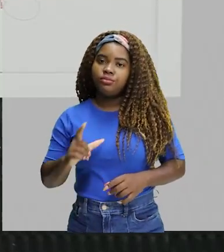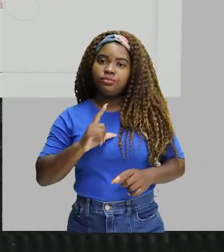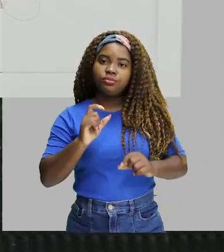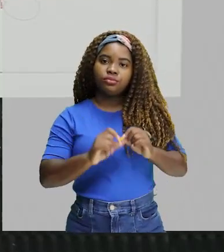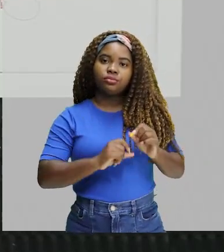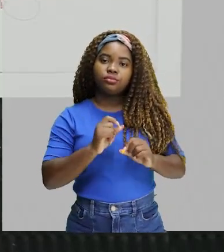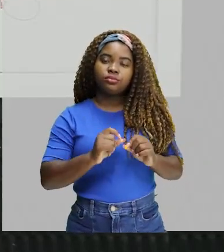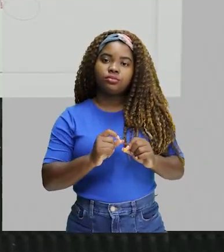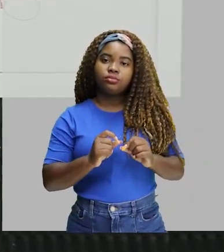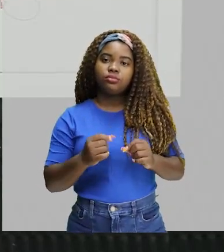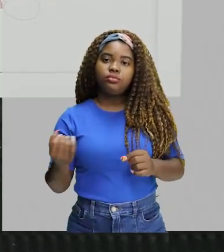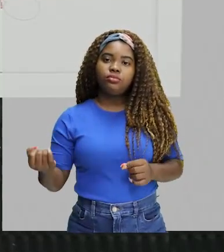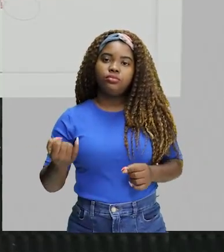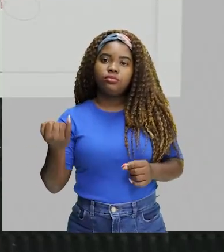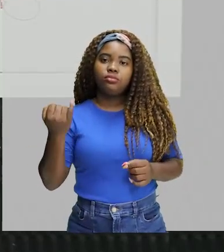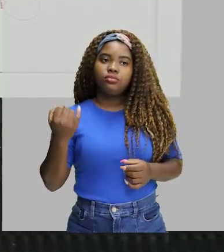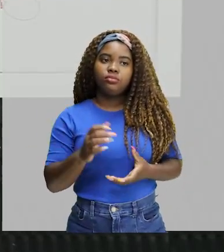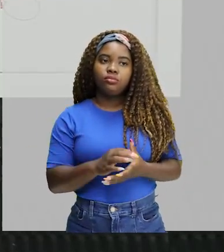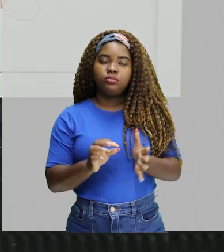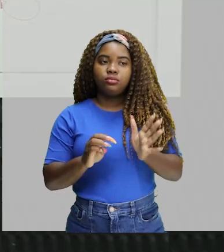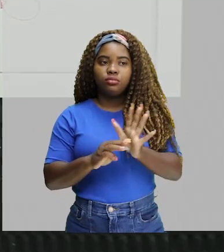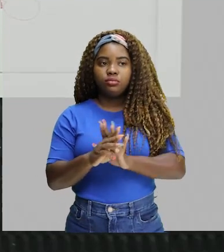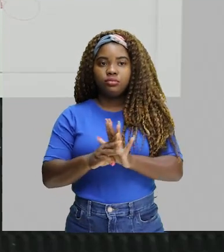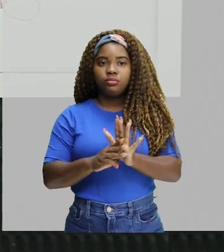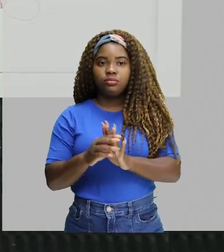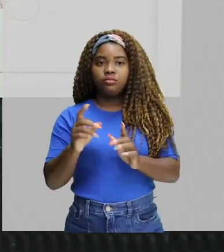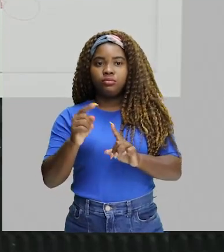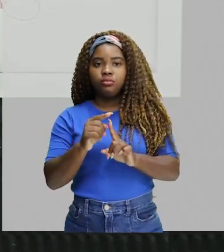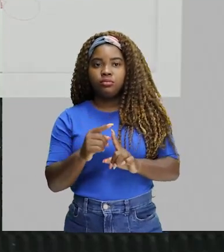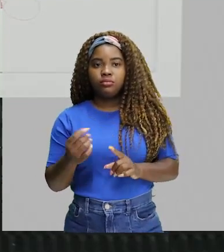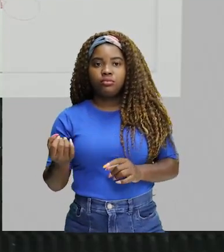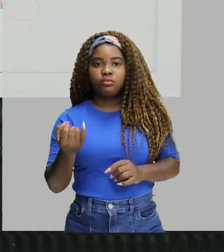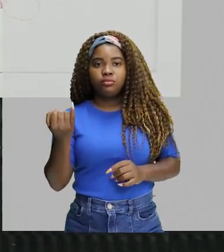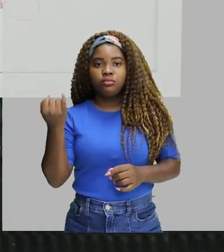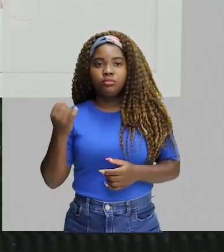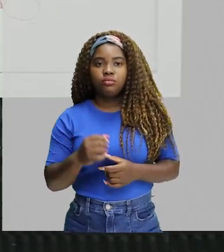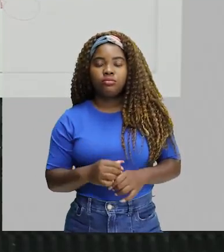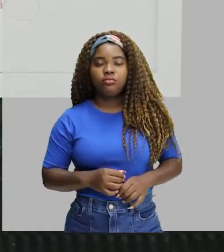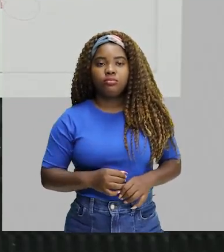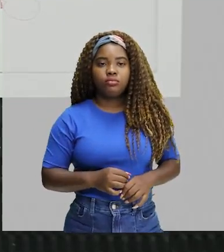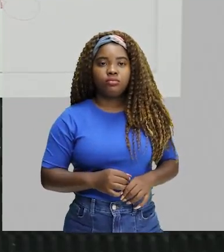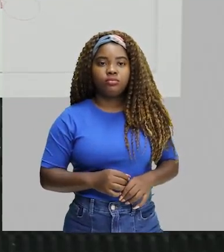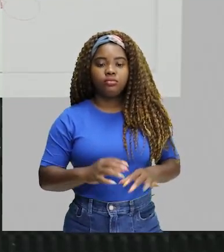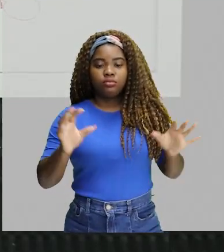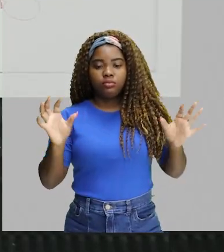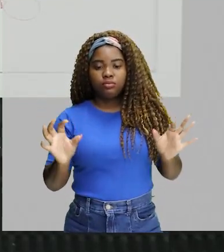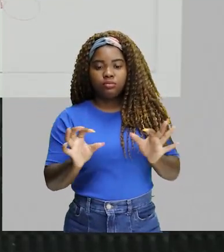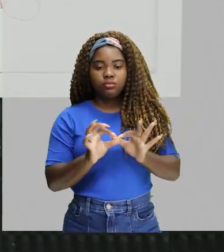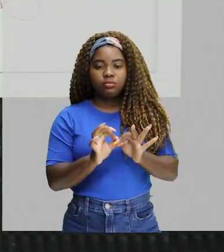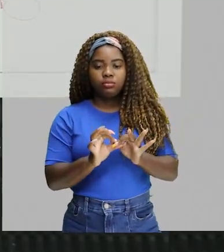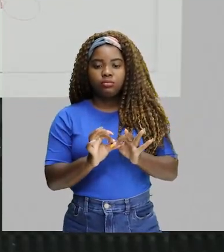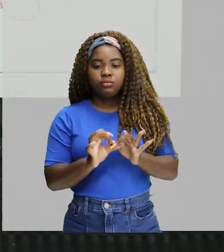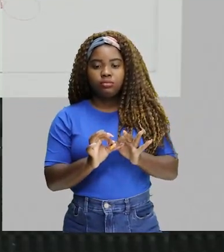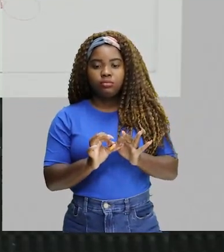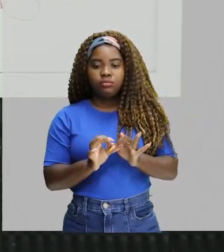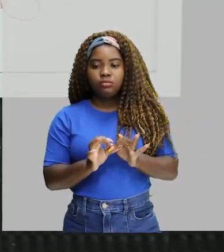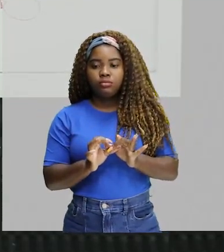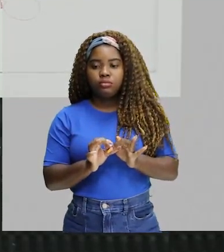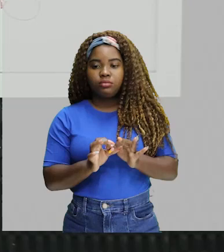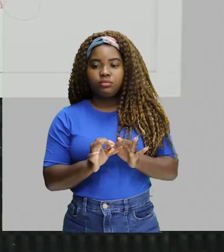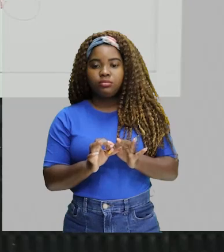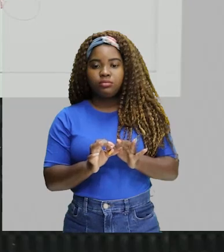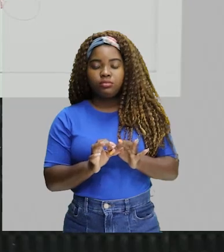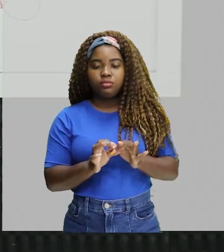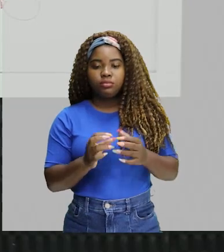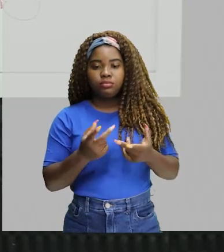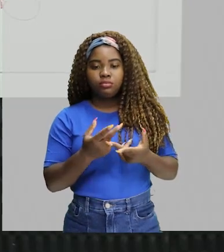um paralelo importante, elas têm uma forma e uma fórmula de estarem conectadas, e isso em